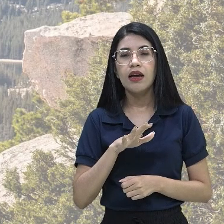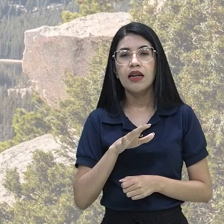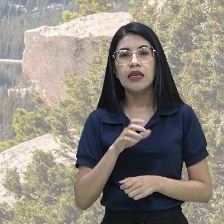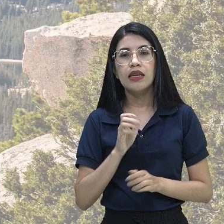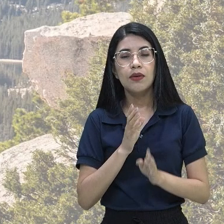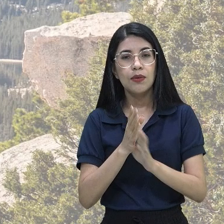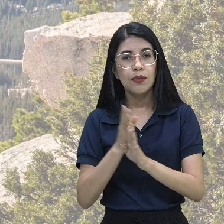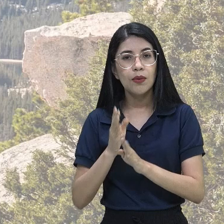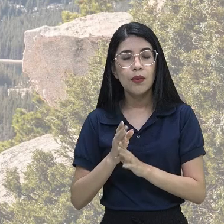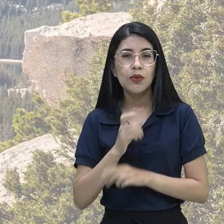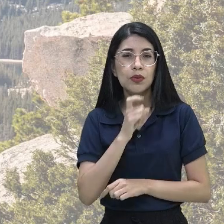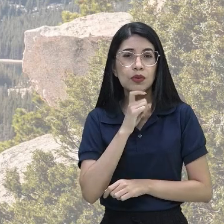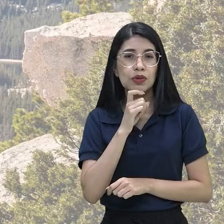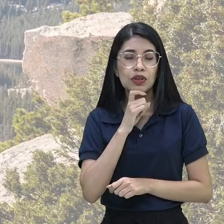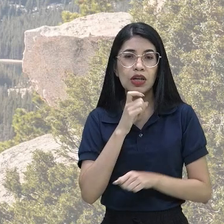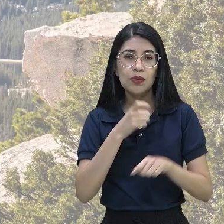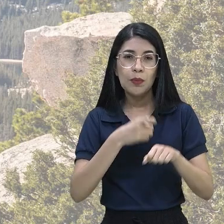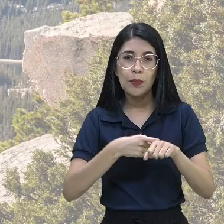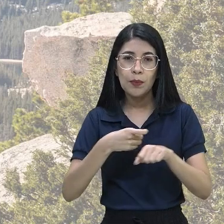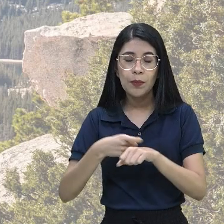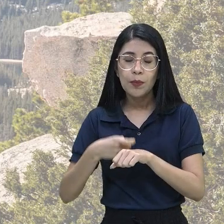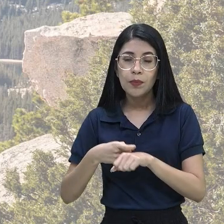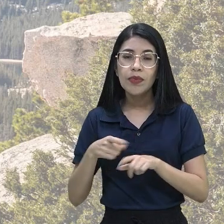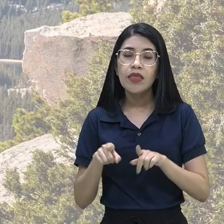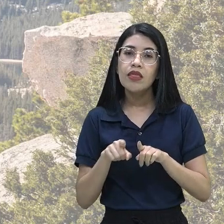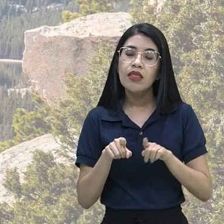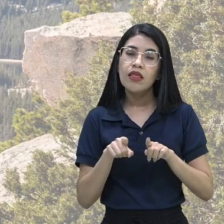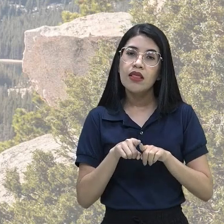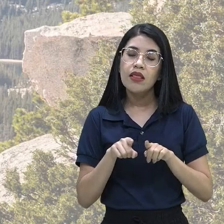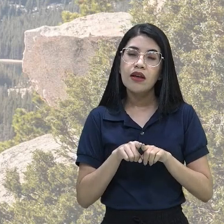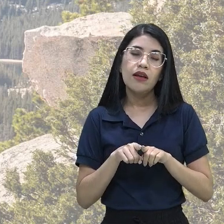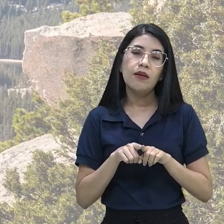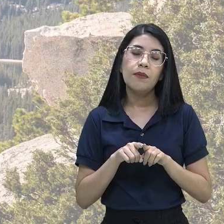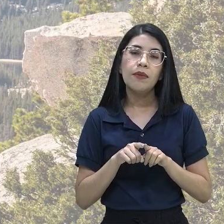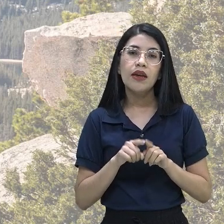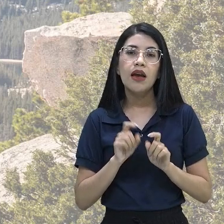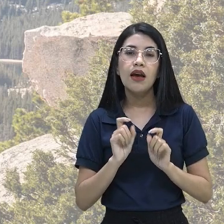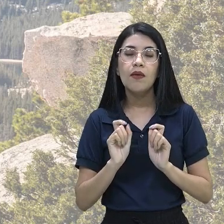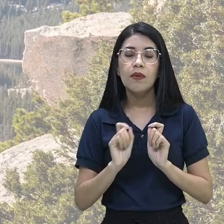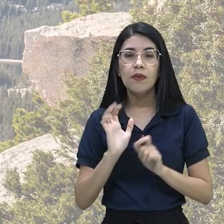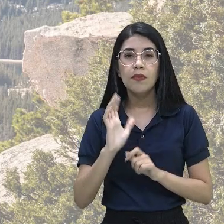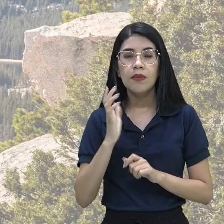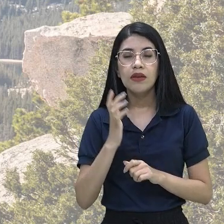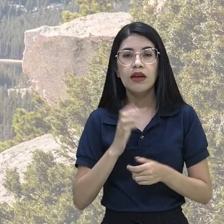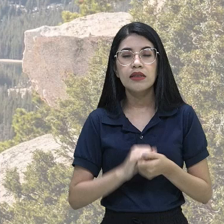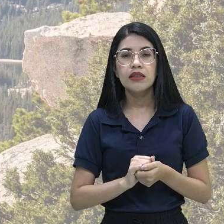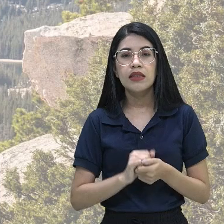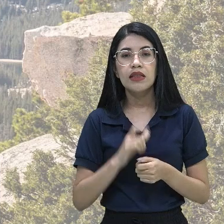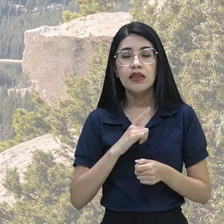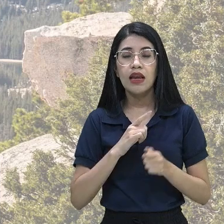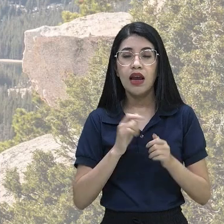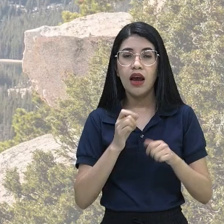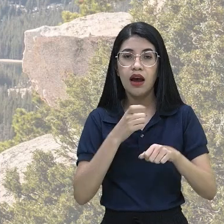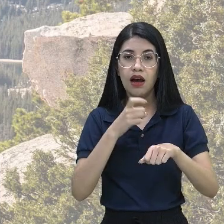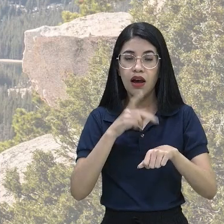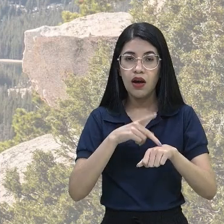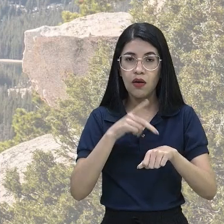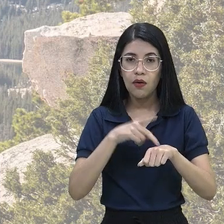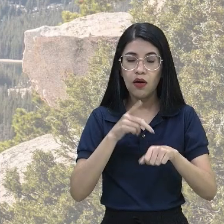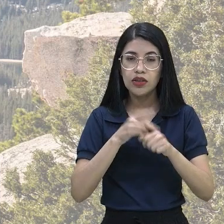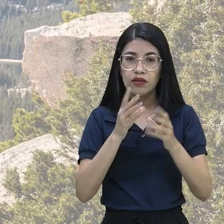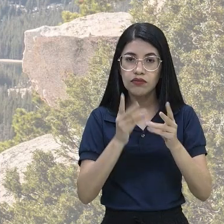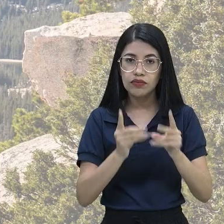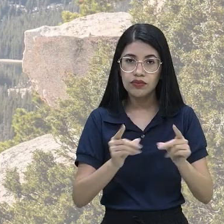gelo acumulado, e aí isso vai acabar levando ali os detritos dessas rochas, tá bom? E isso